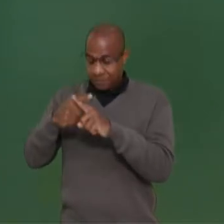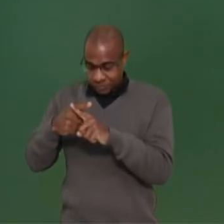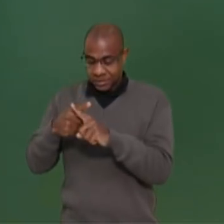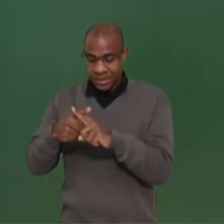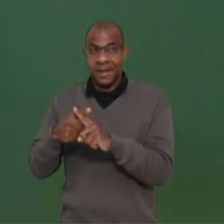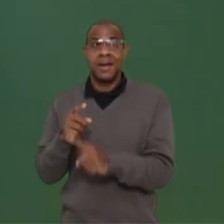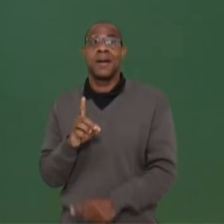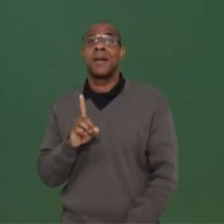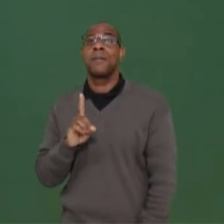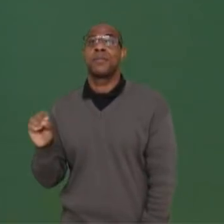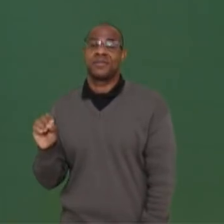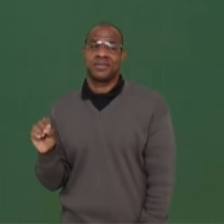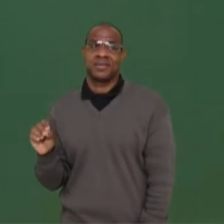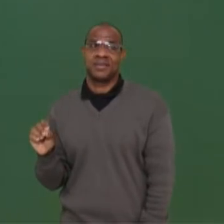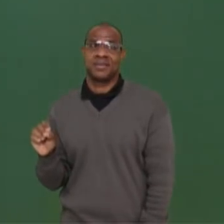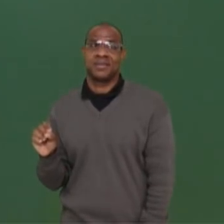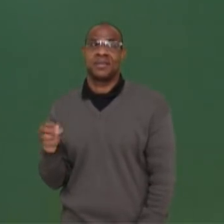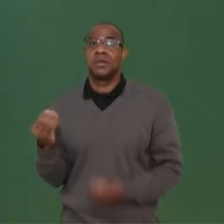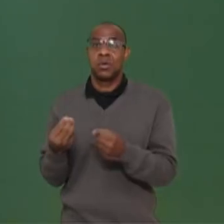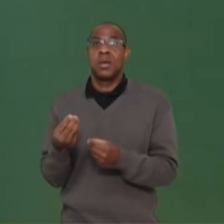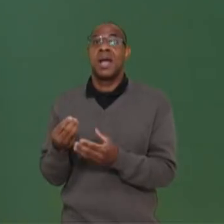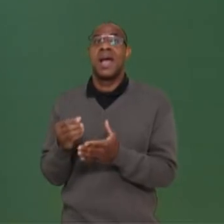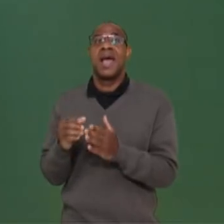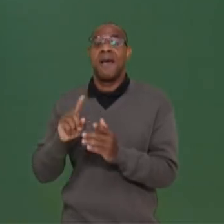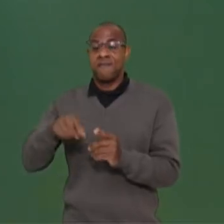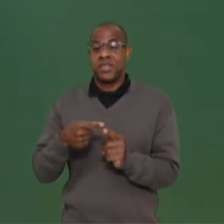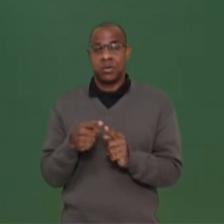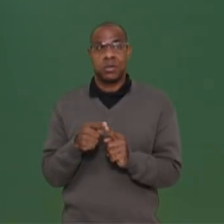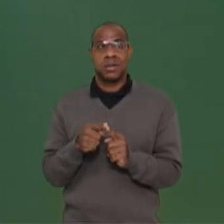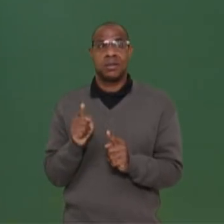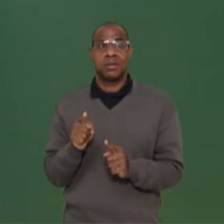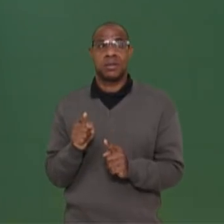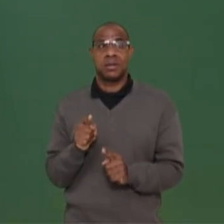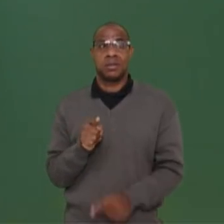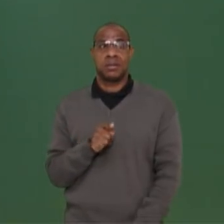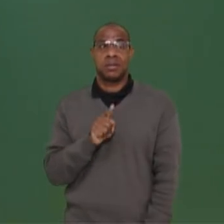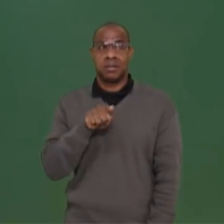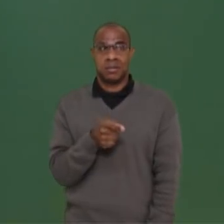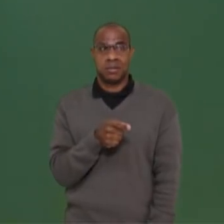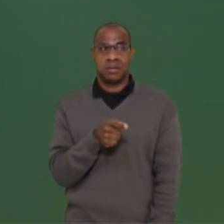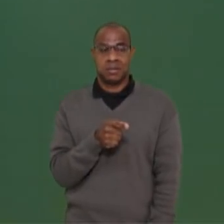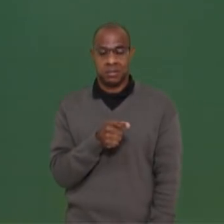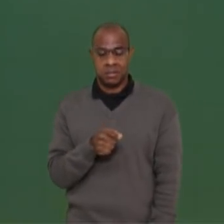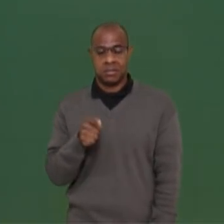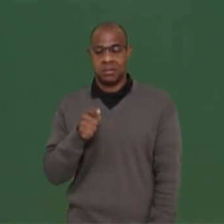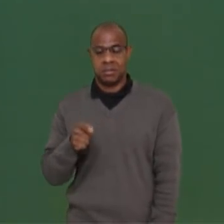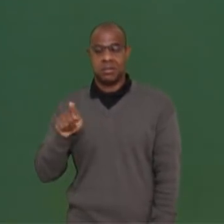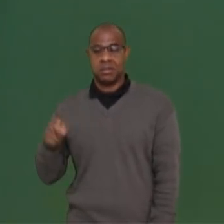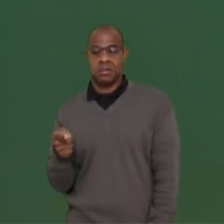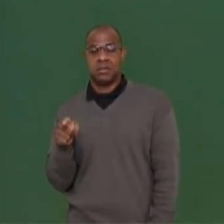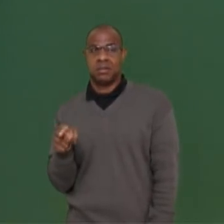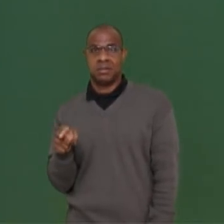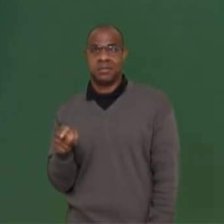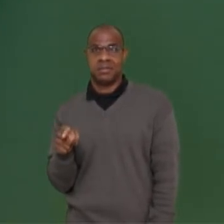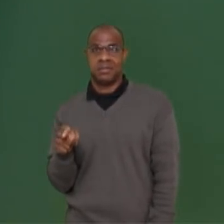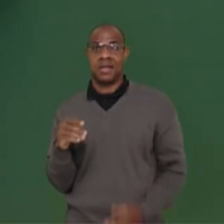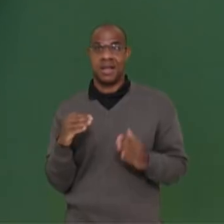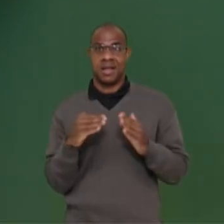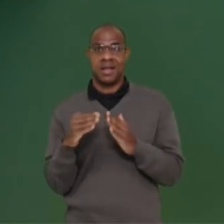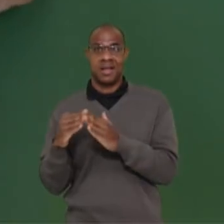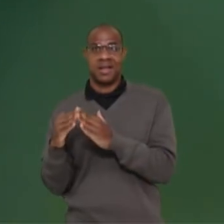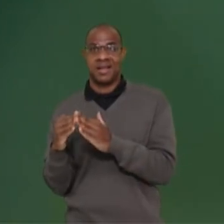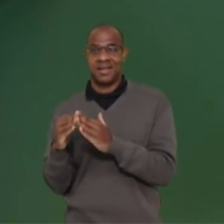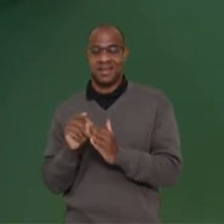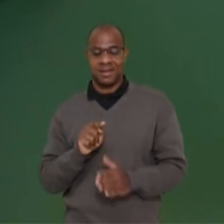significa andar com a vírgula 2 casas para a direita. Então tá aqui. 2 casas para a direita. Portanto, você vai ter